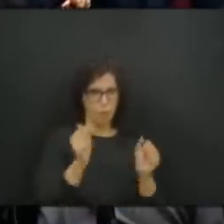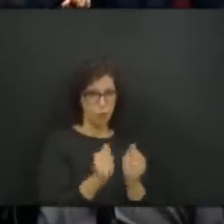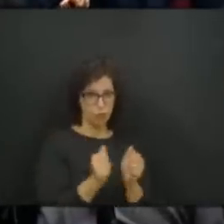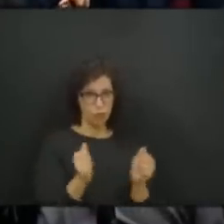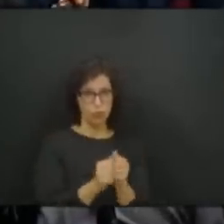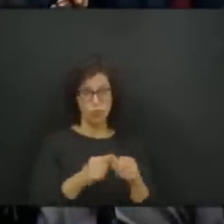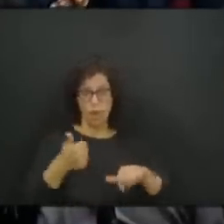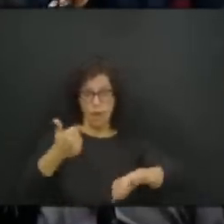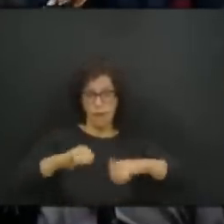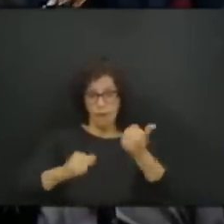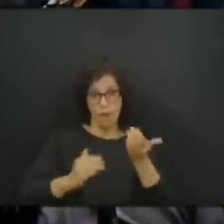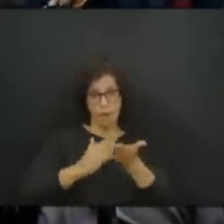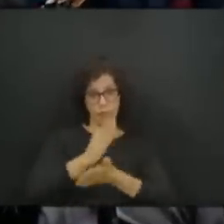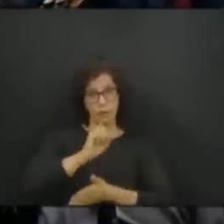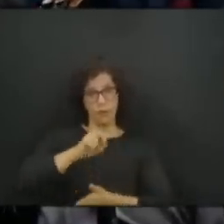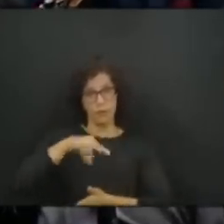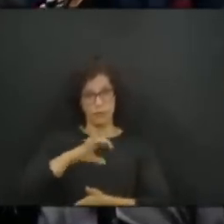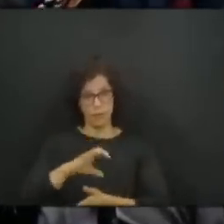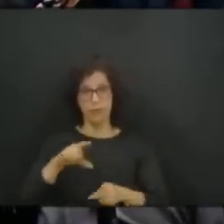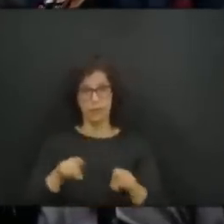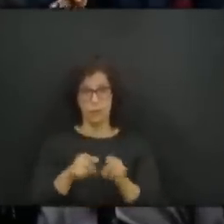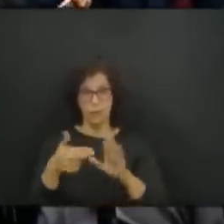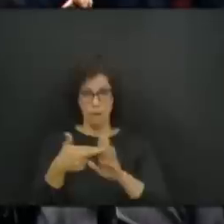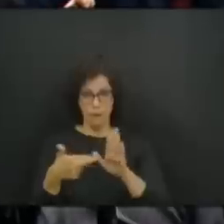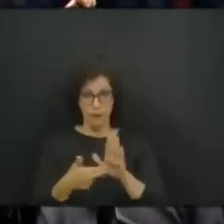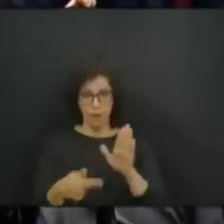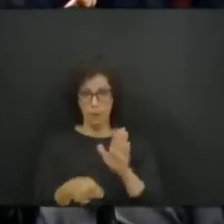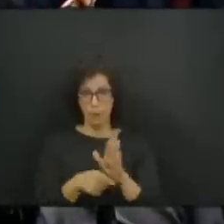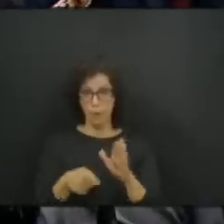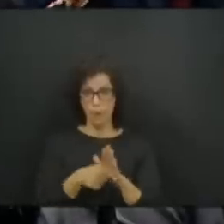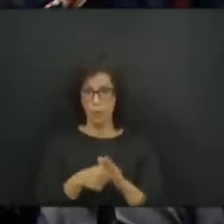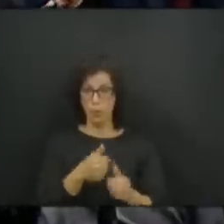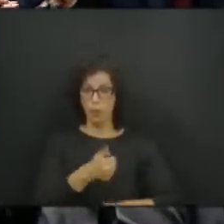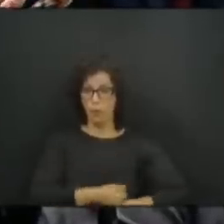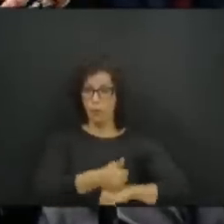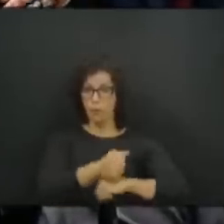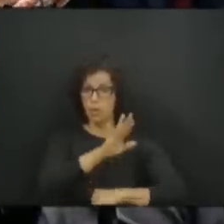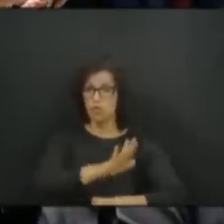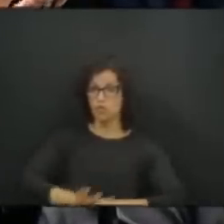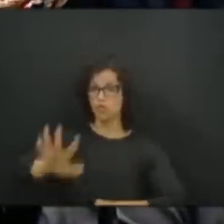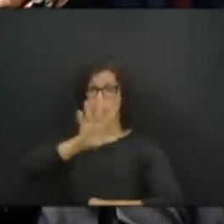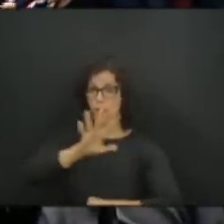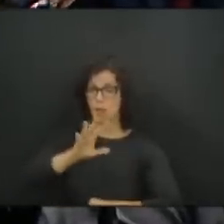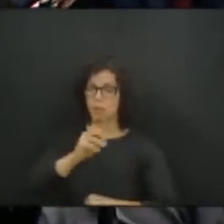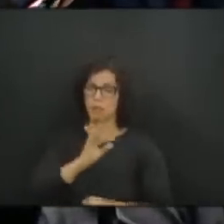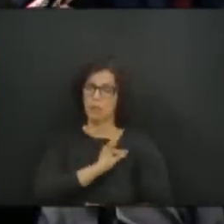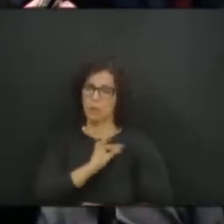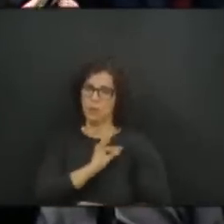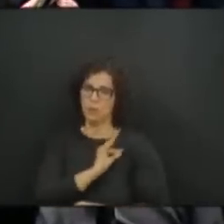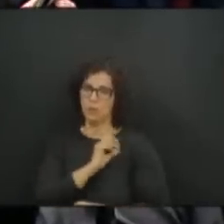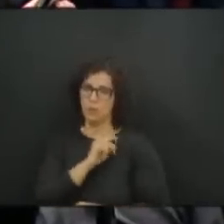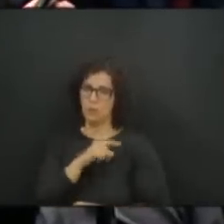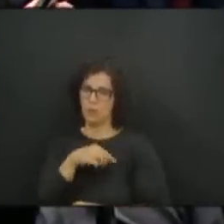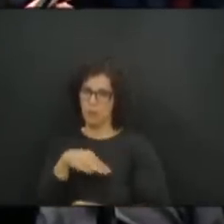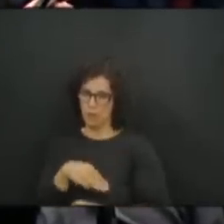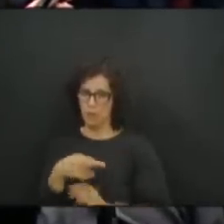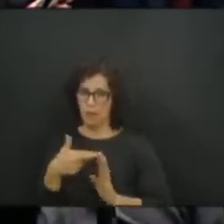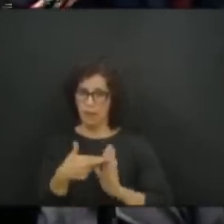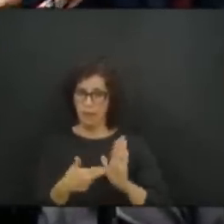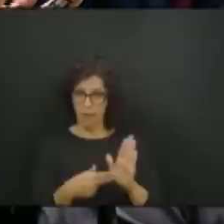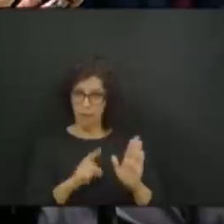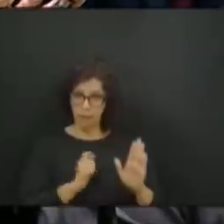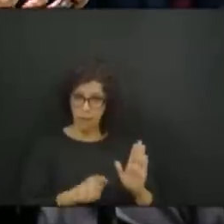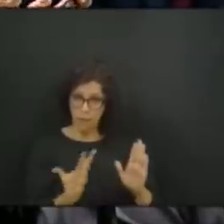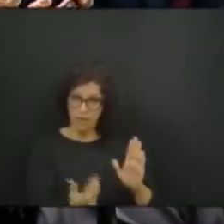Aviação Civil e demais regulamentos do Comando Geral da Polícia Militar e regulamentos aplicáveis